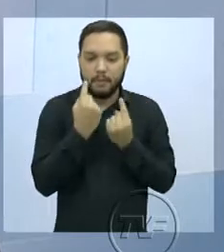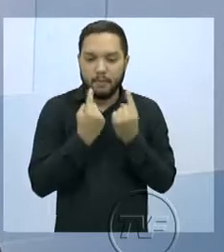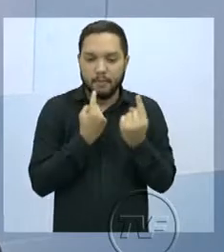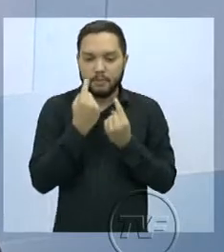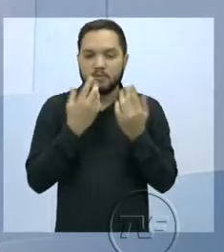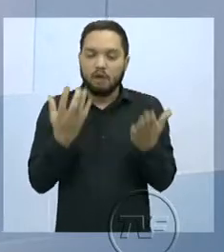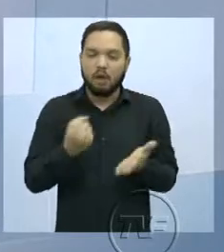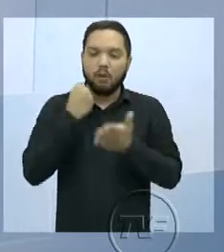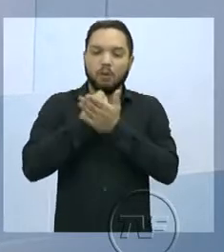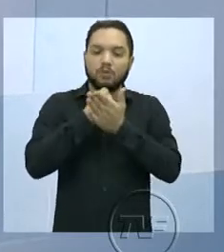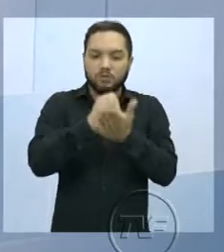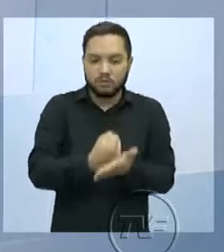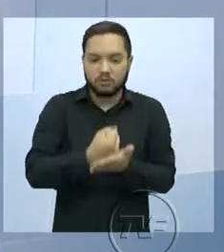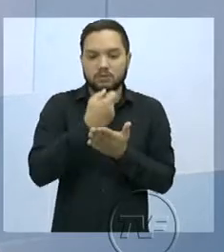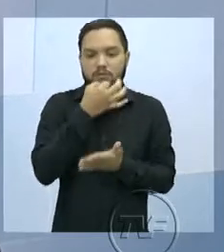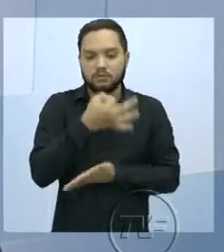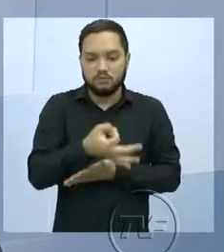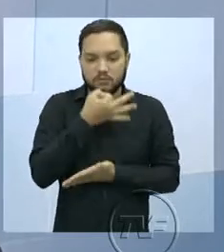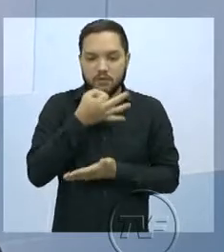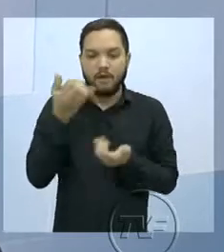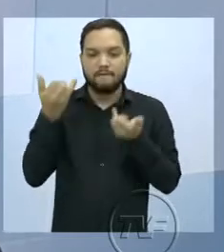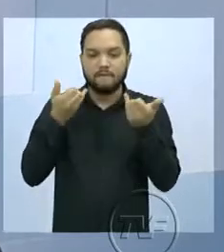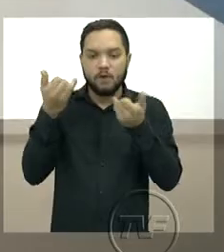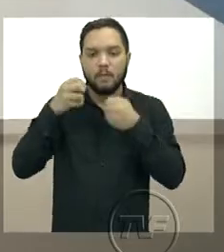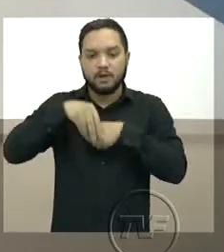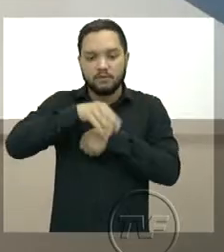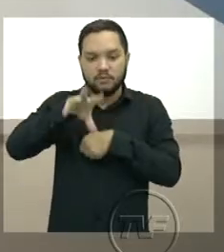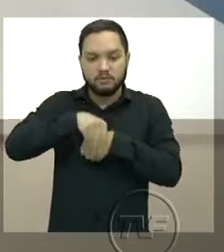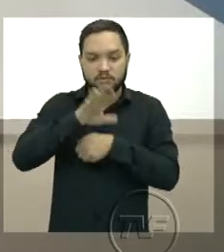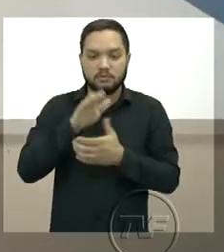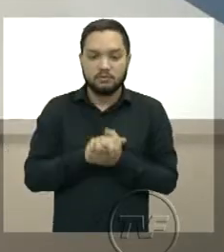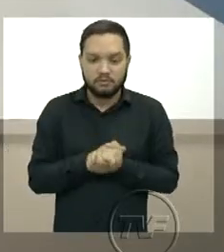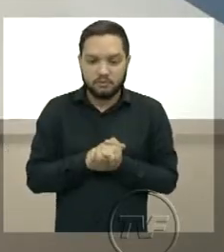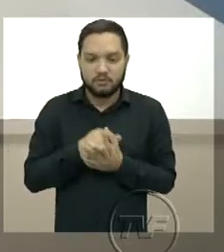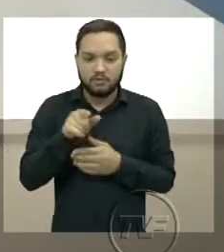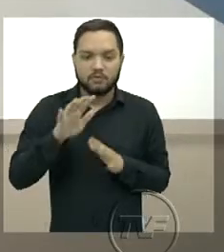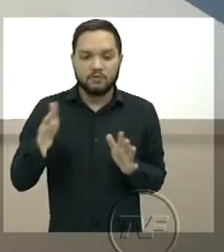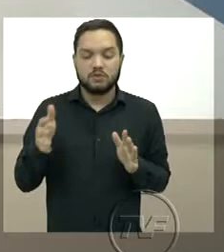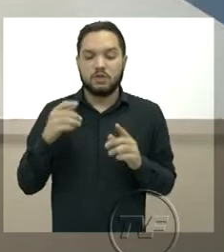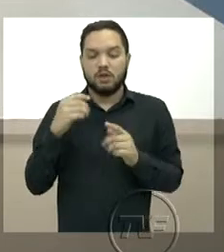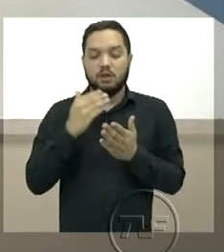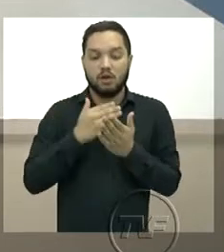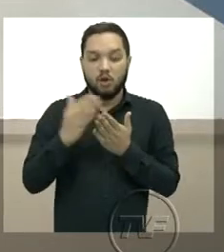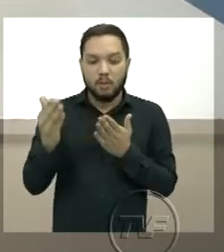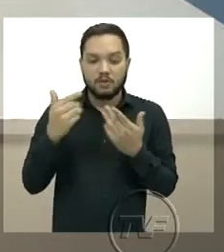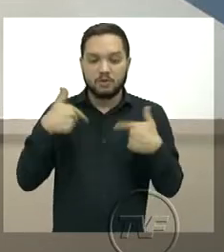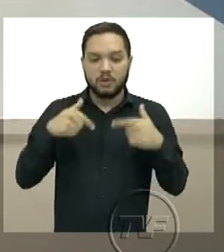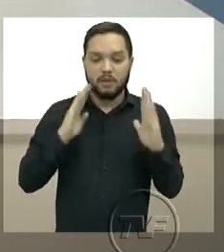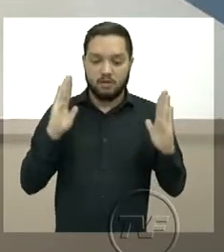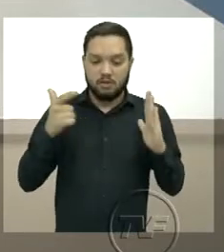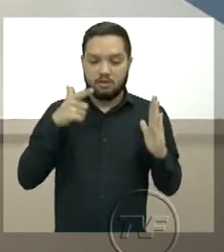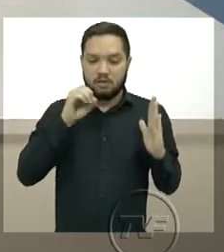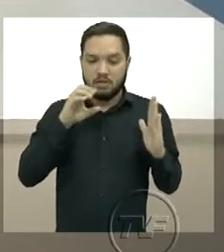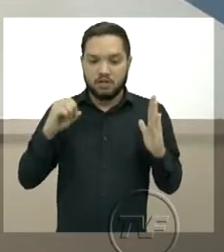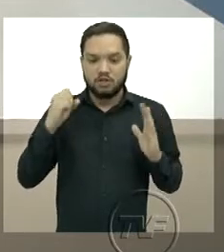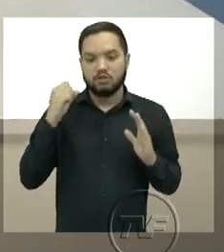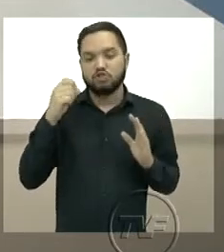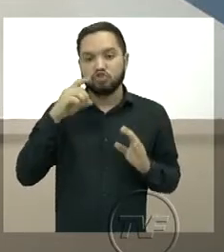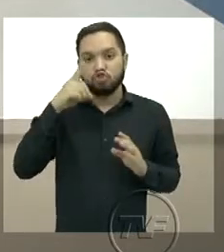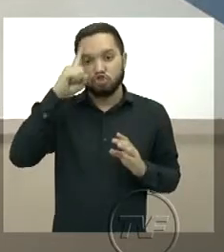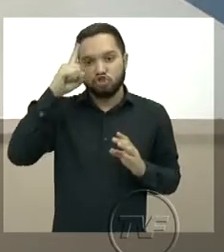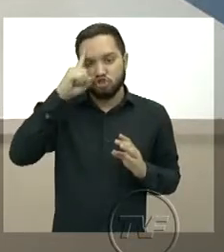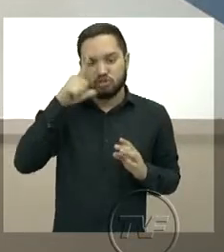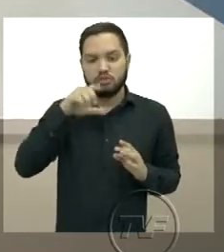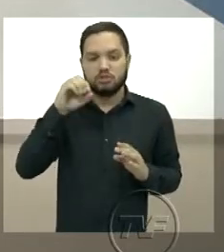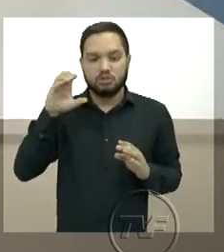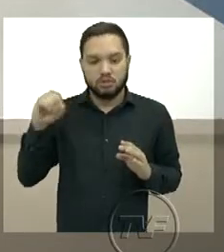alguma forma com a democratização da informação. O senhor está com um pouco mais de 100 dias de mandato e já foi possível